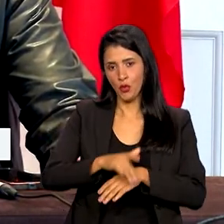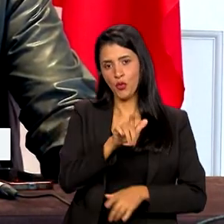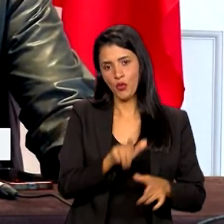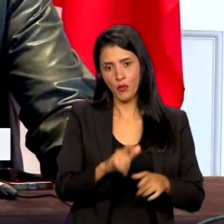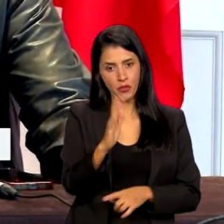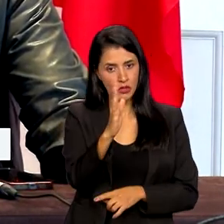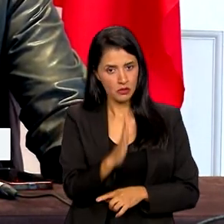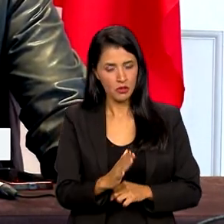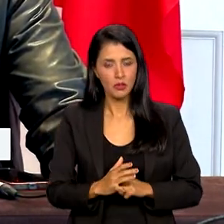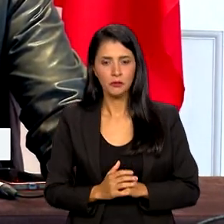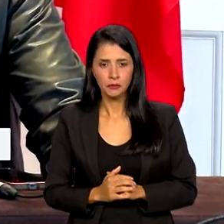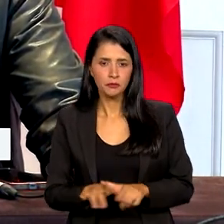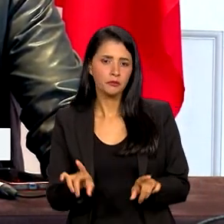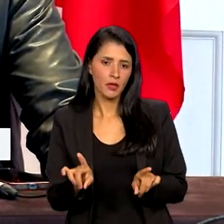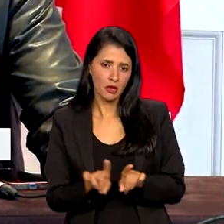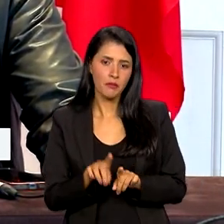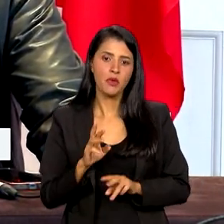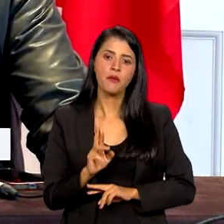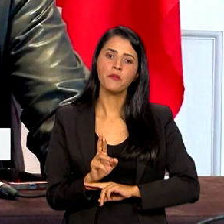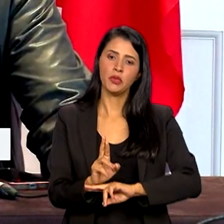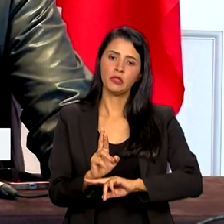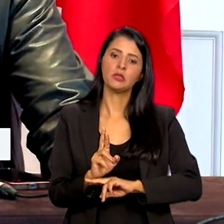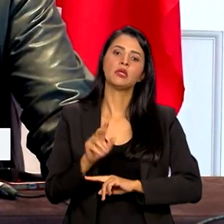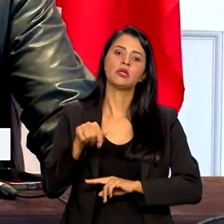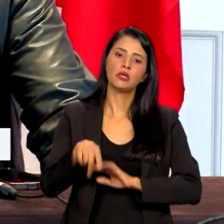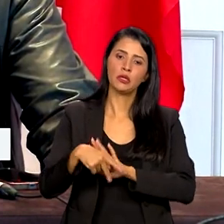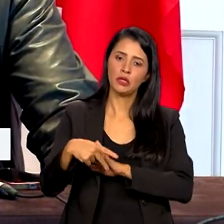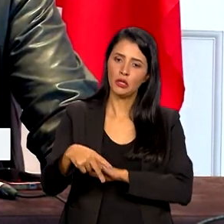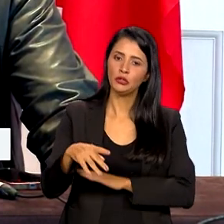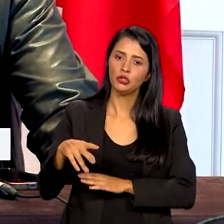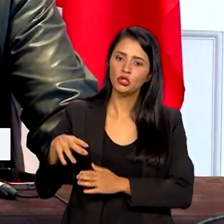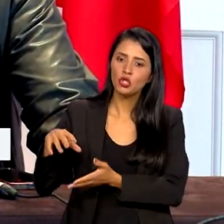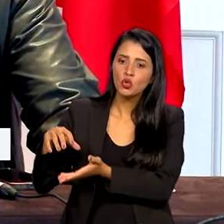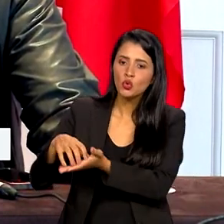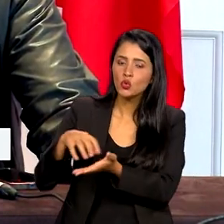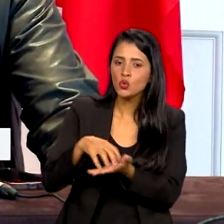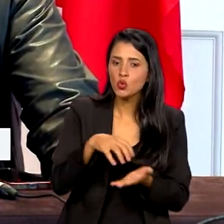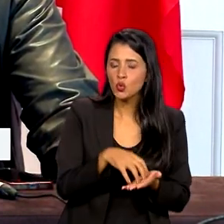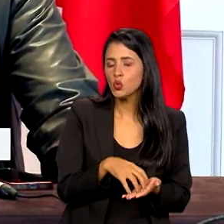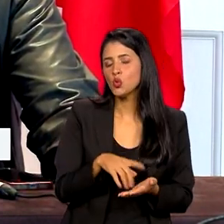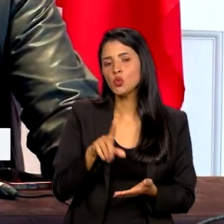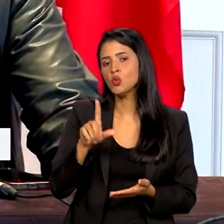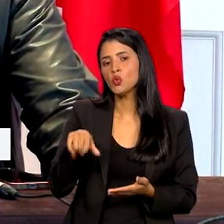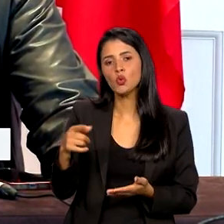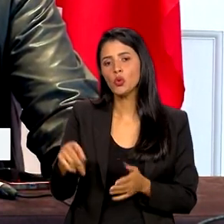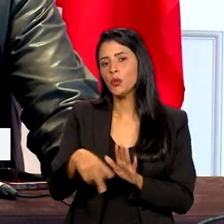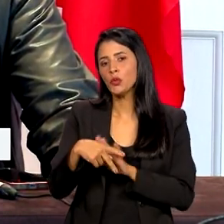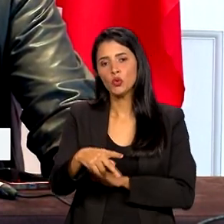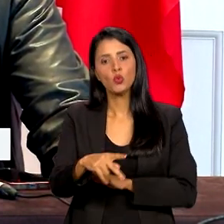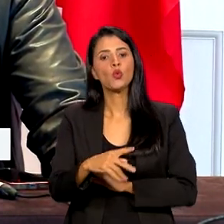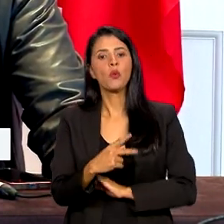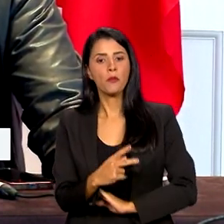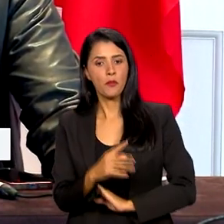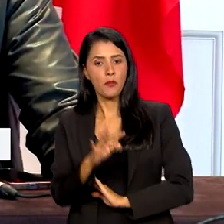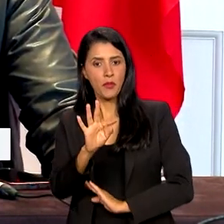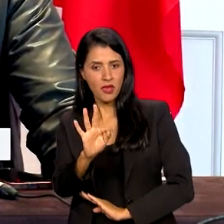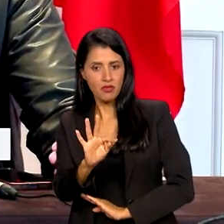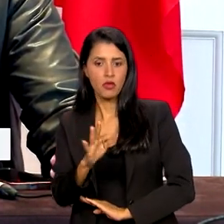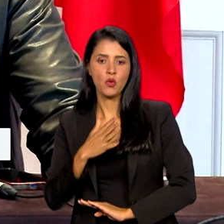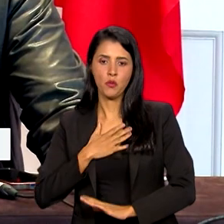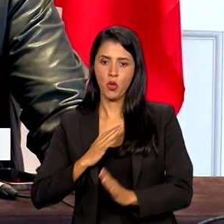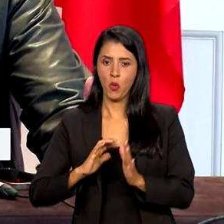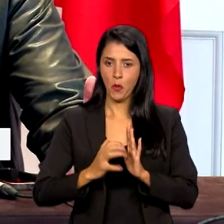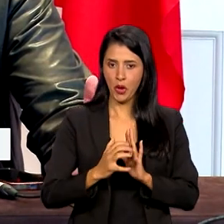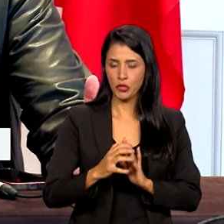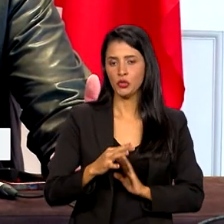brasileiras, e por representante de núcleos do PT, do meu partido, do